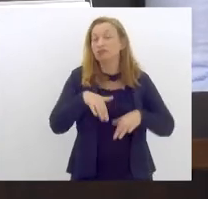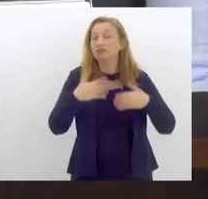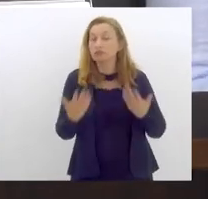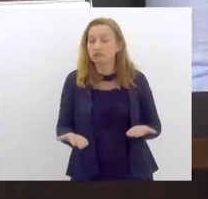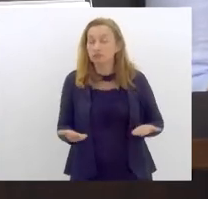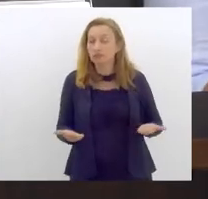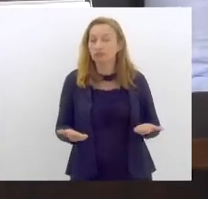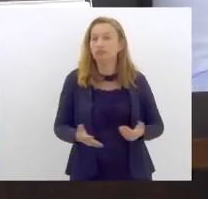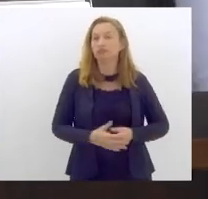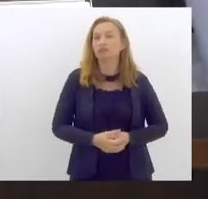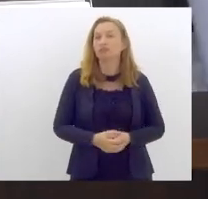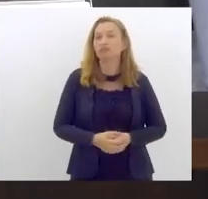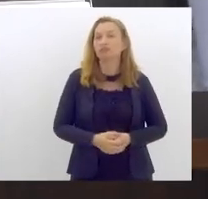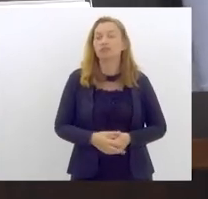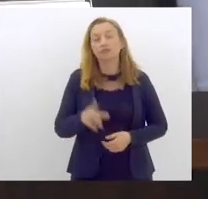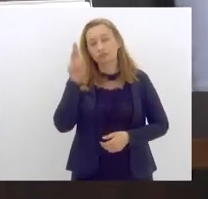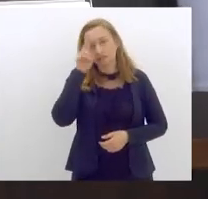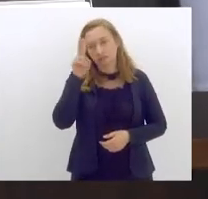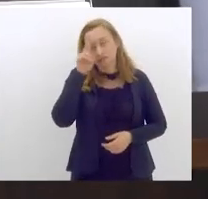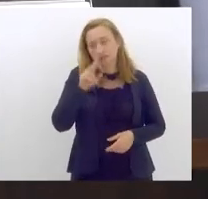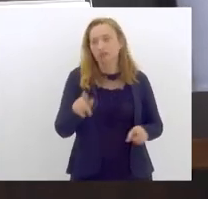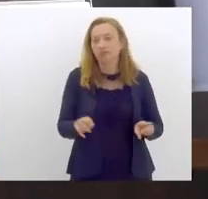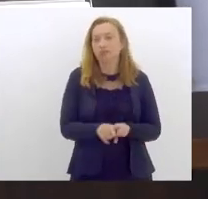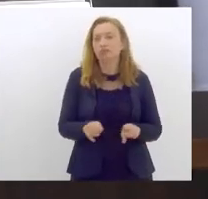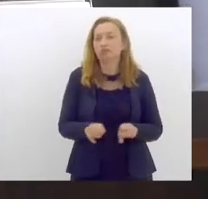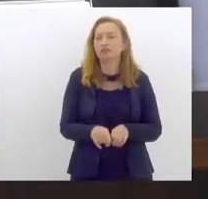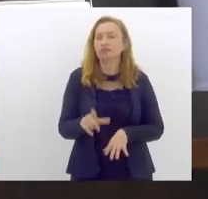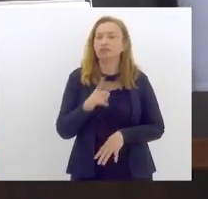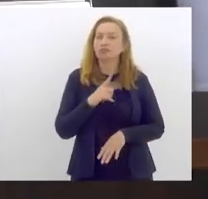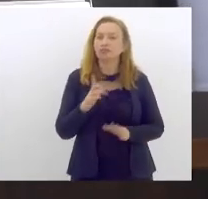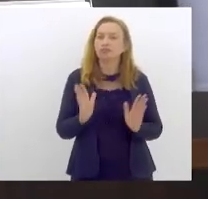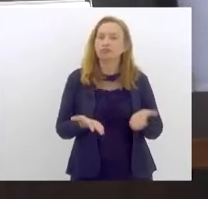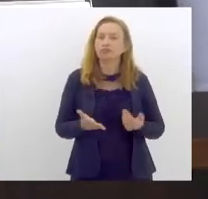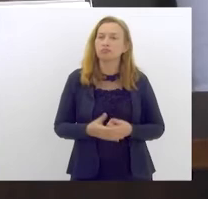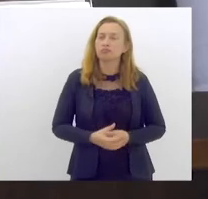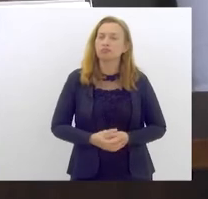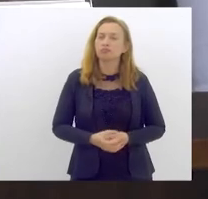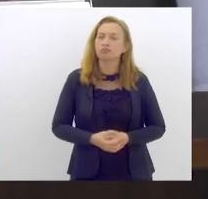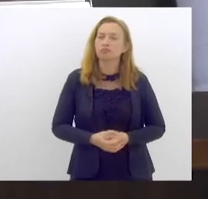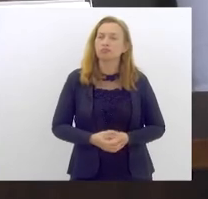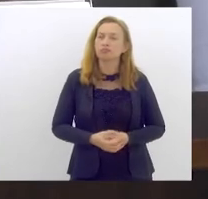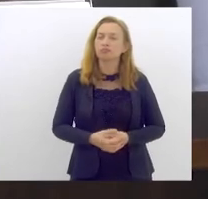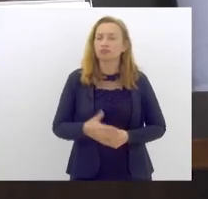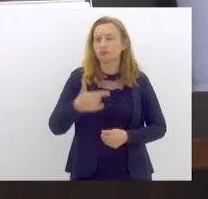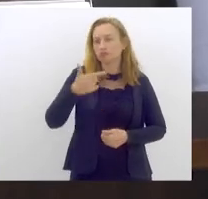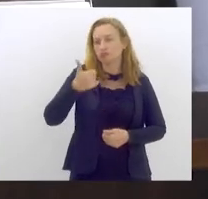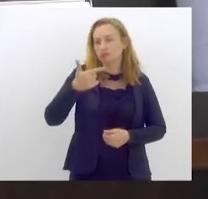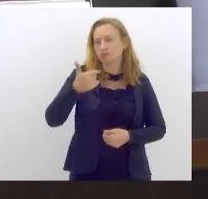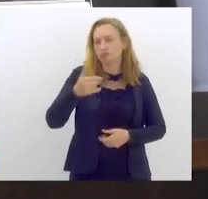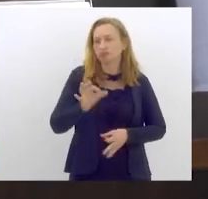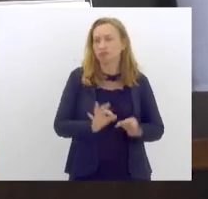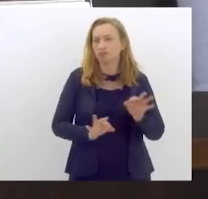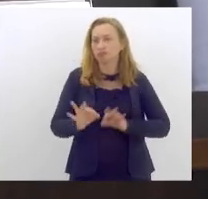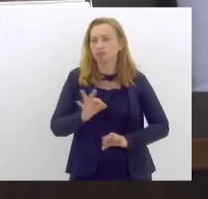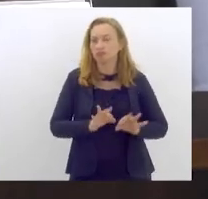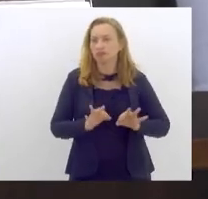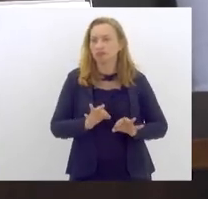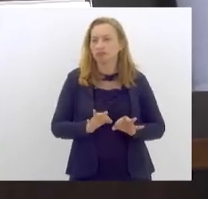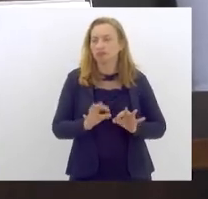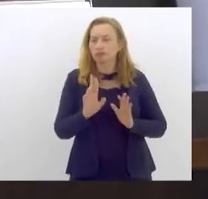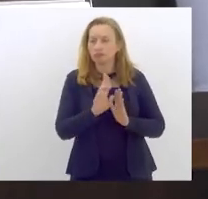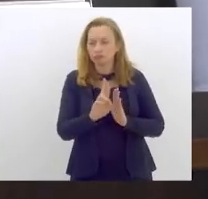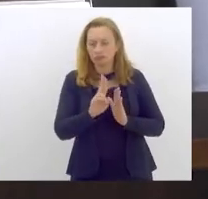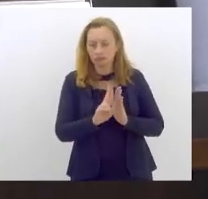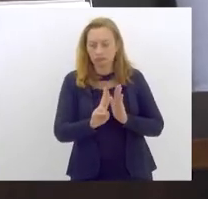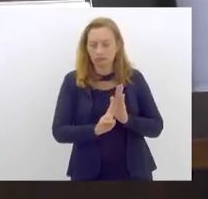aqui relembrar que temos hoje 12 programas nomeados